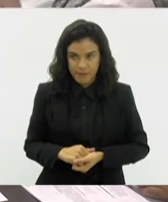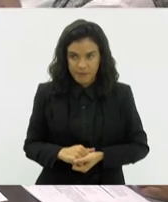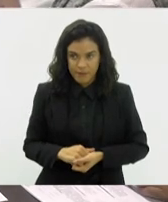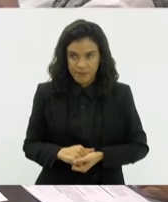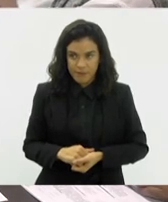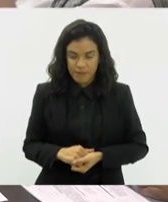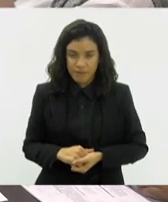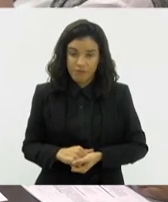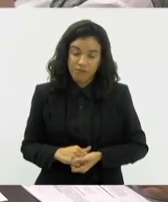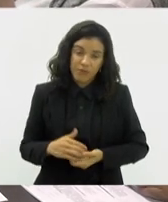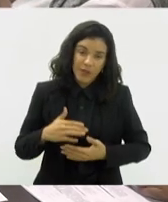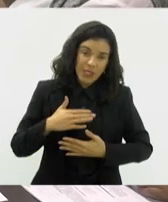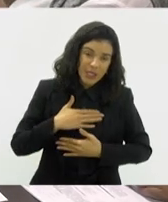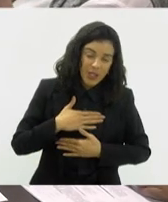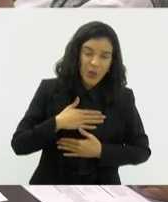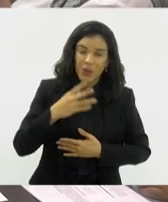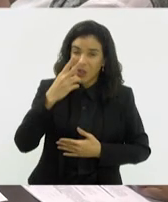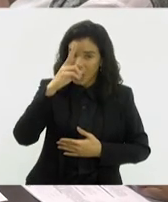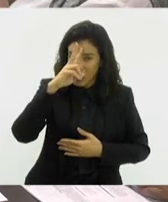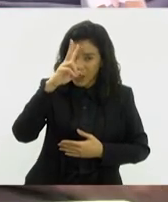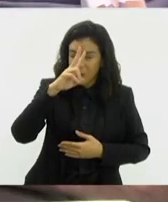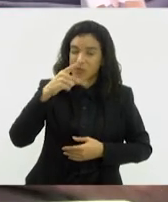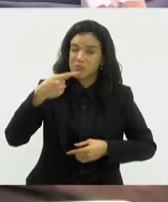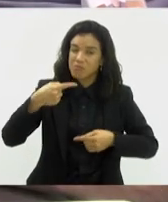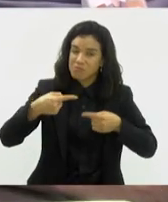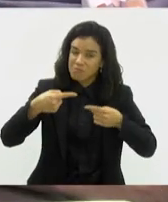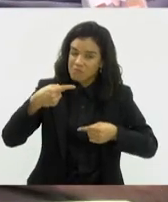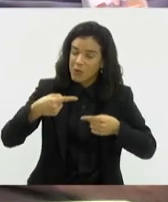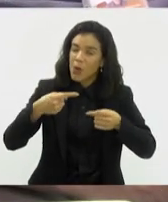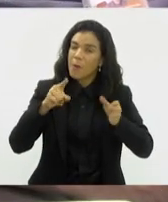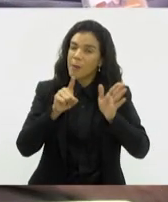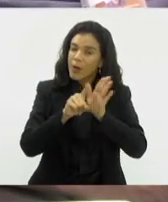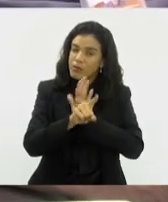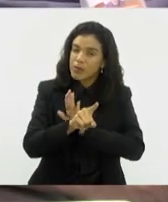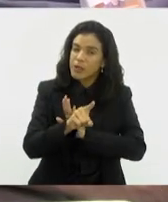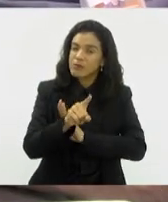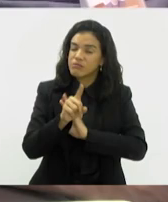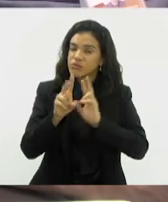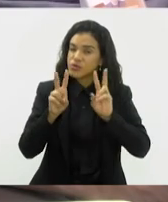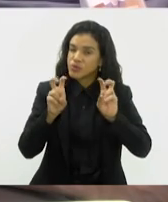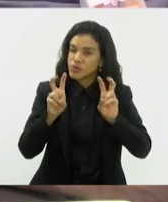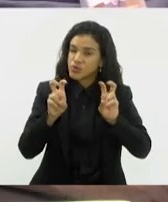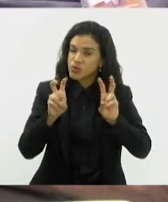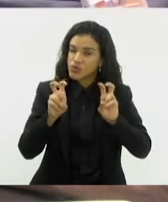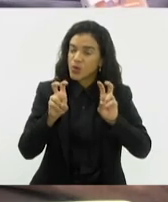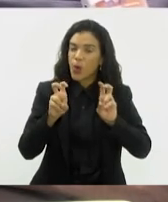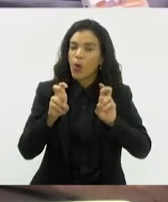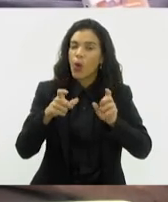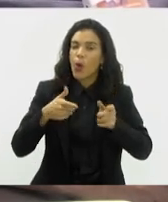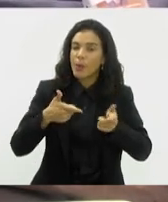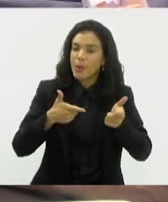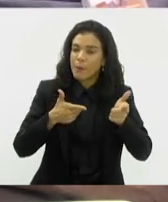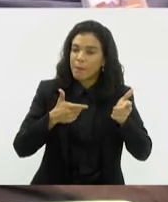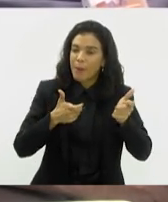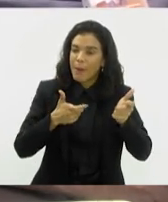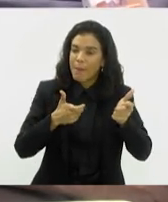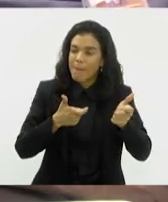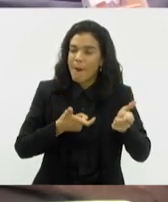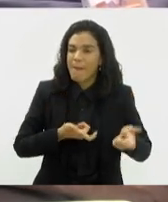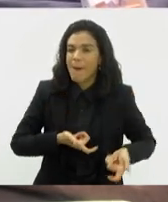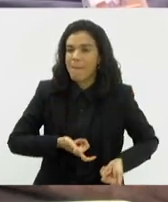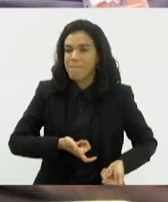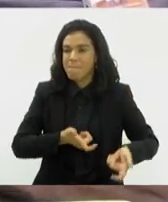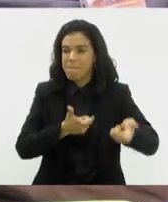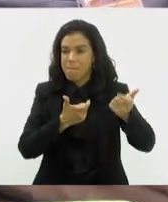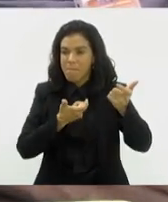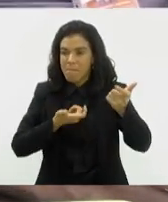Presidente, eu vou acompanhar. Eu me lembro que na discussão eu levantei uma questão em relação a material bélico. Não sei se Vossa Excelência lembra.